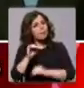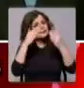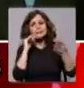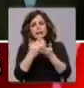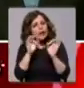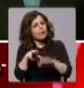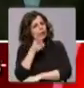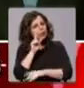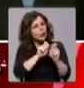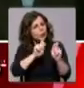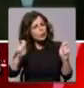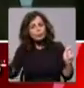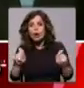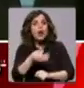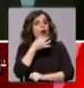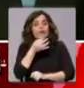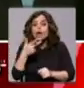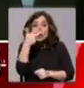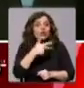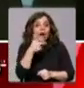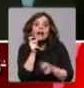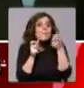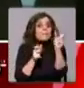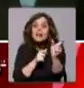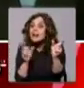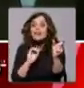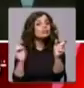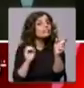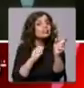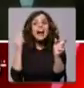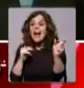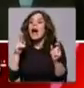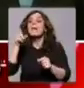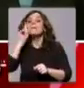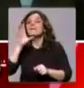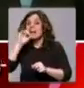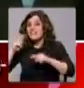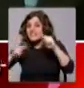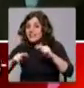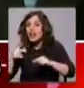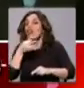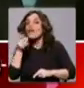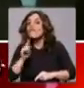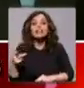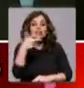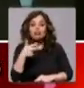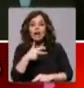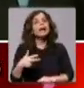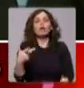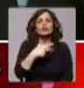troika. E Maria Luísa Albuquerque, como foi dito, também não fala da troika. Por conseguinte, a troika não vai a Atenas,